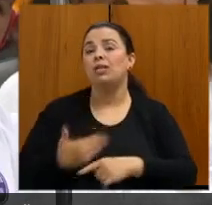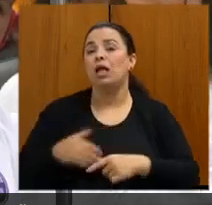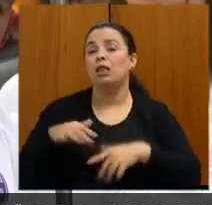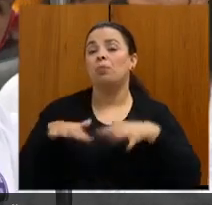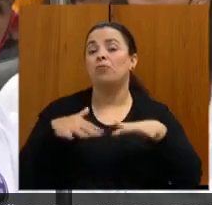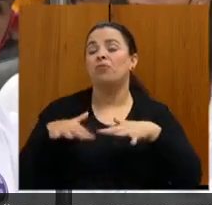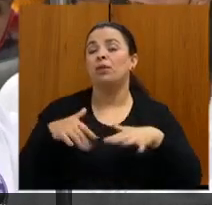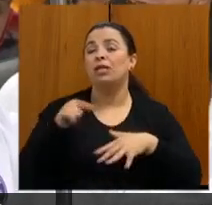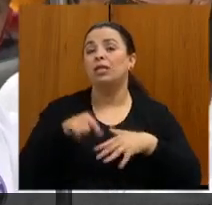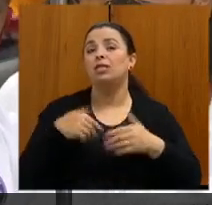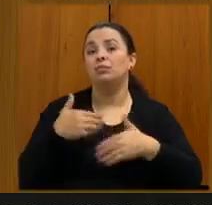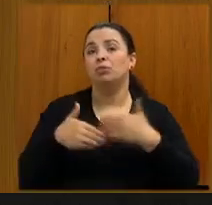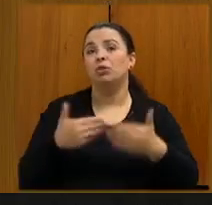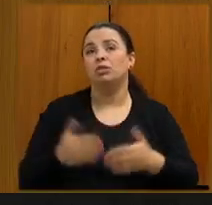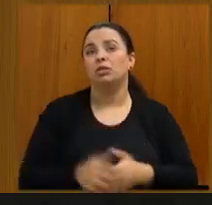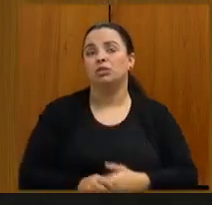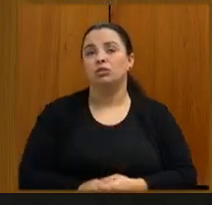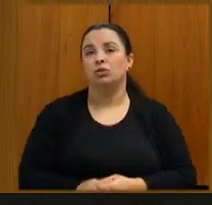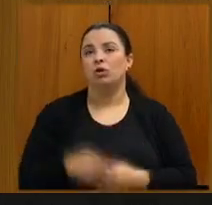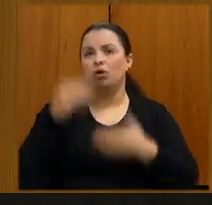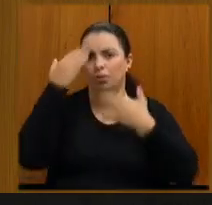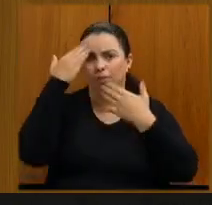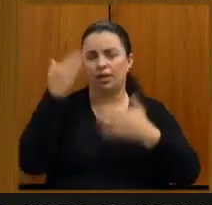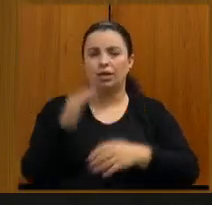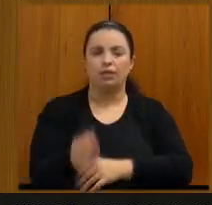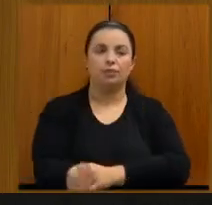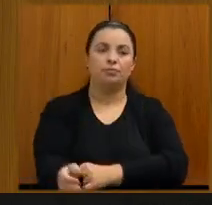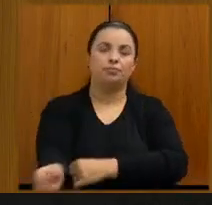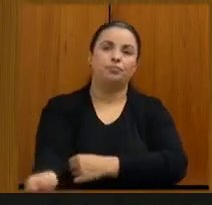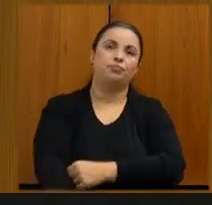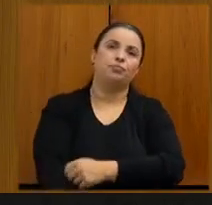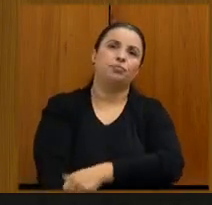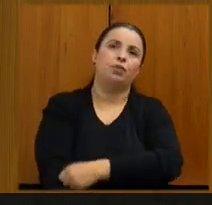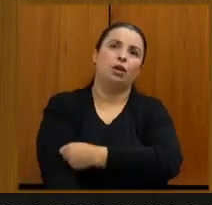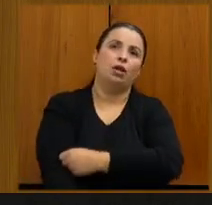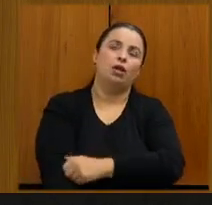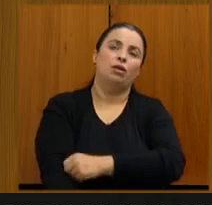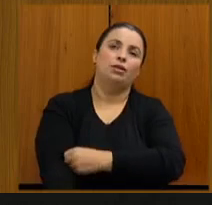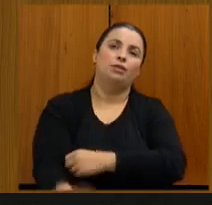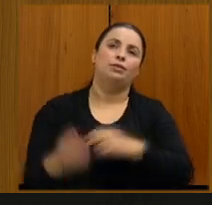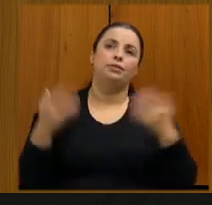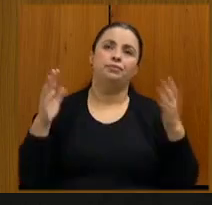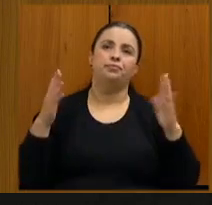processo também obrigada E aí